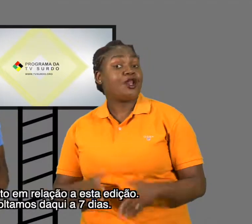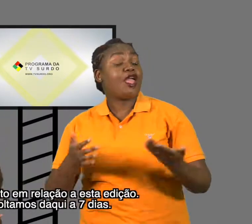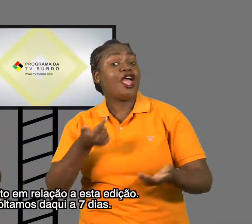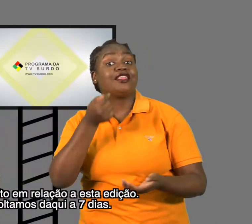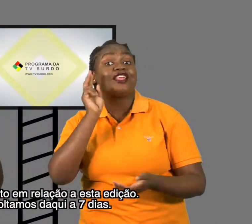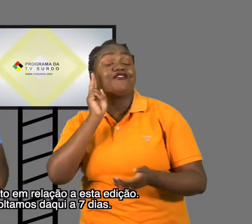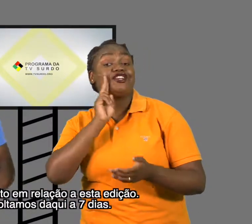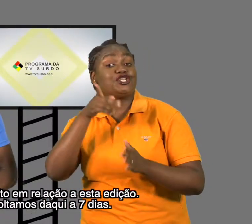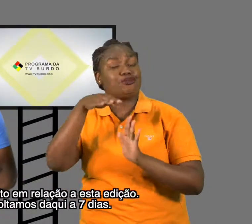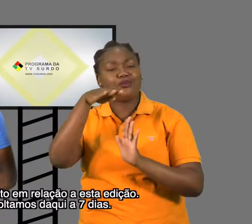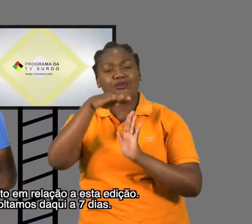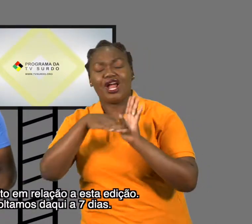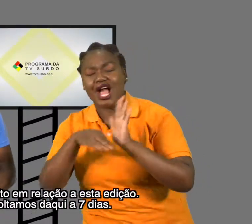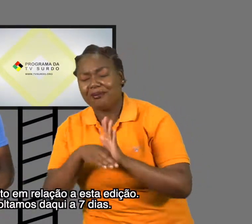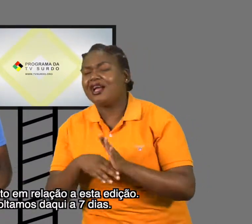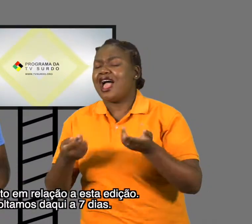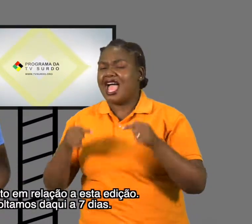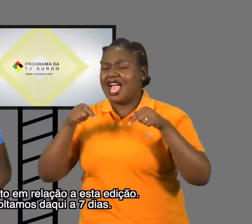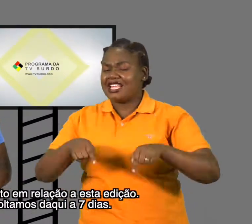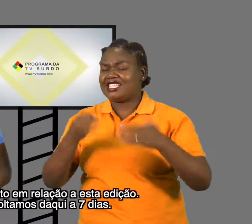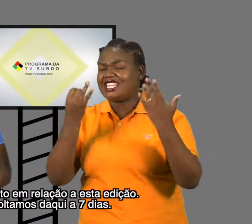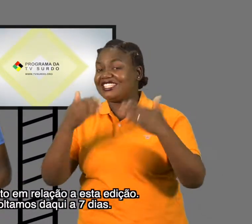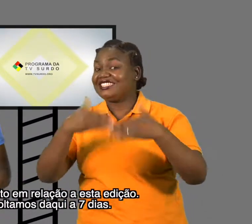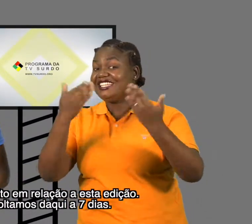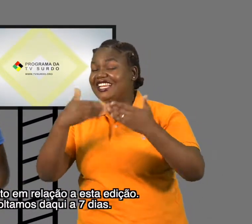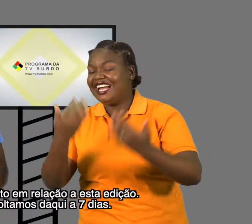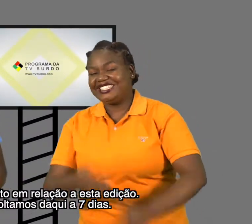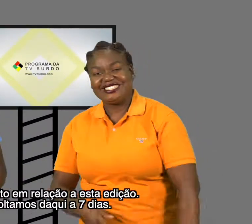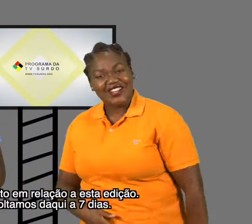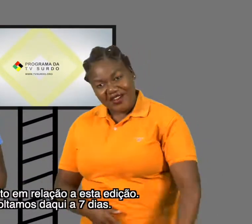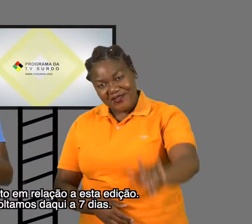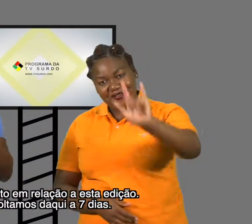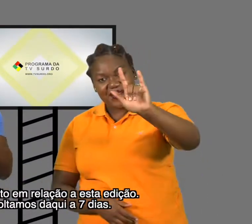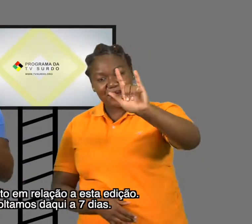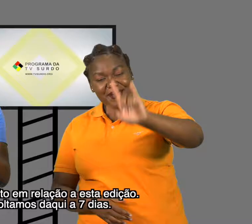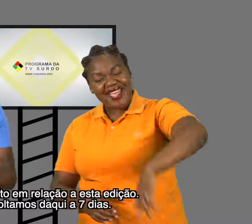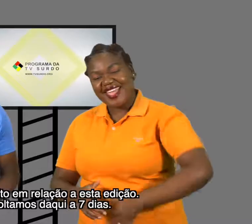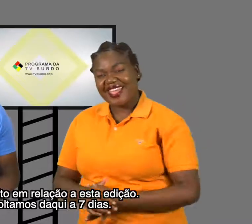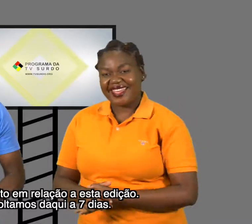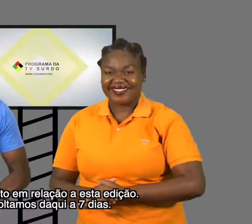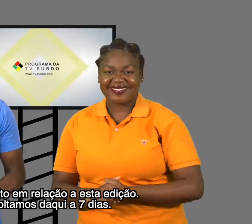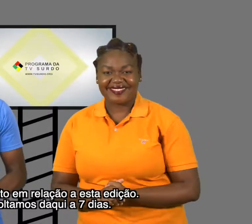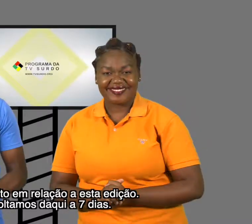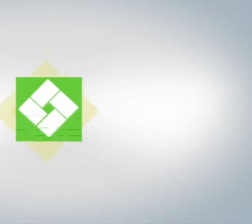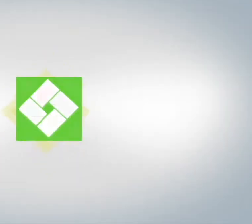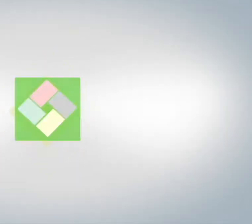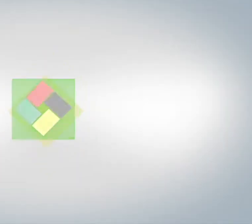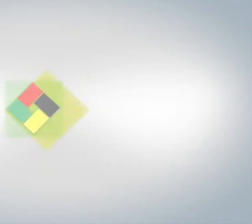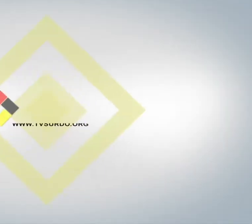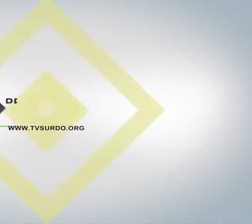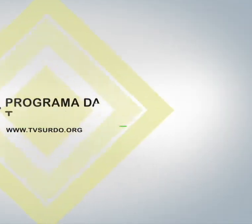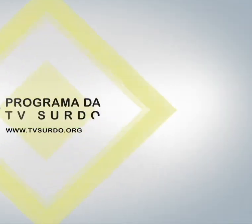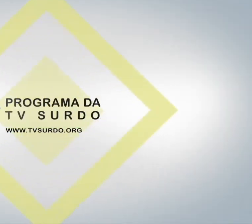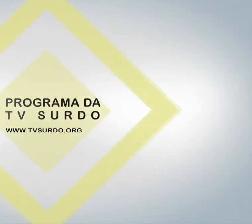está tudo dito em relação a esta edição nós voltamos daqui a sete dias